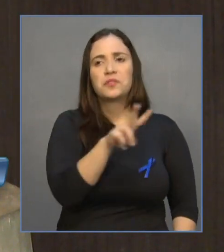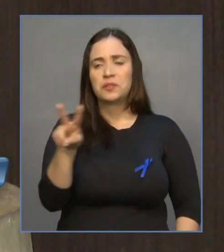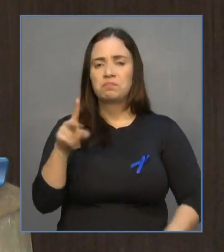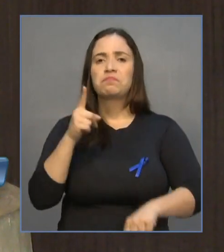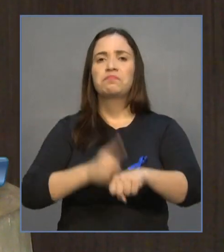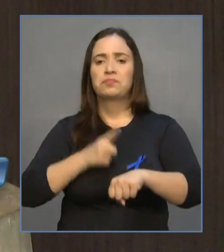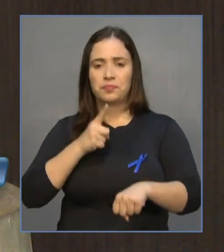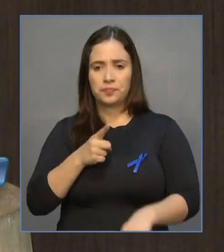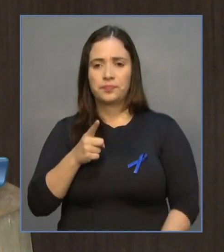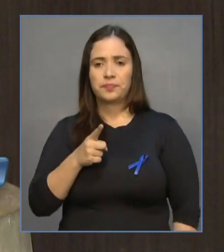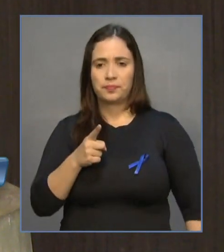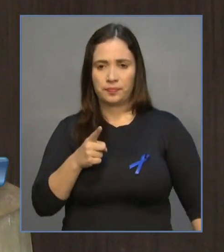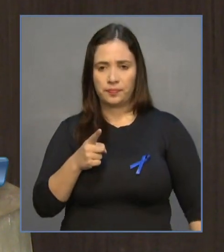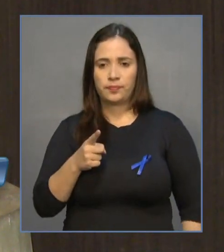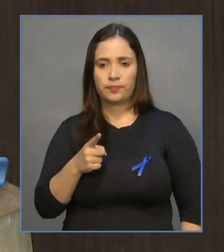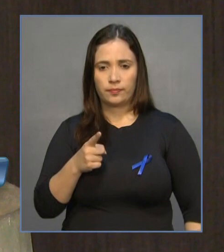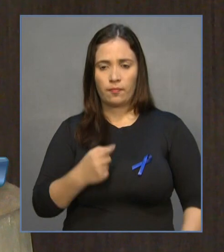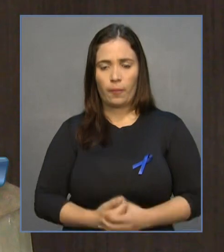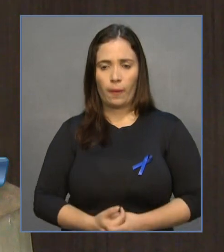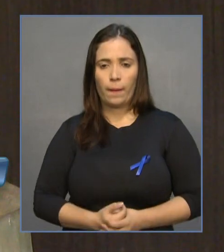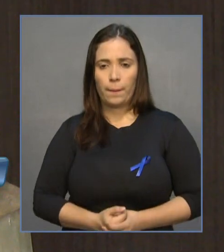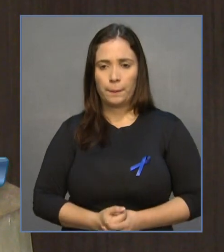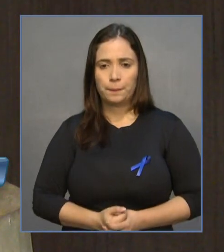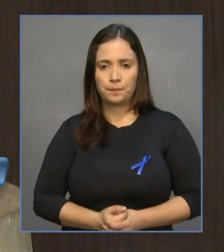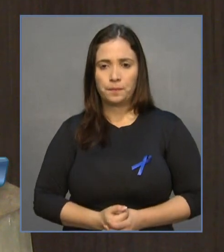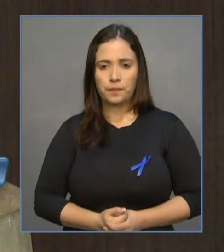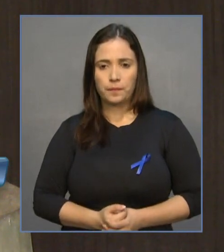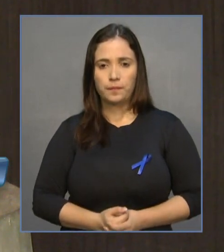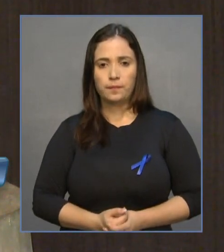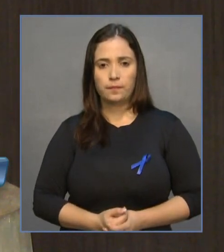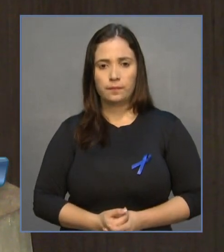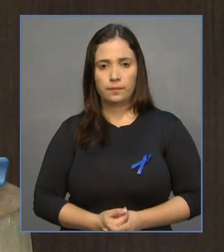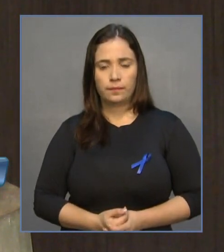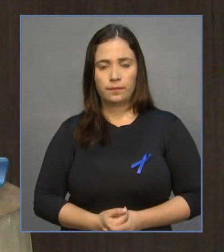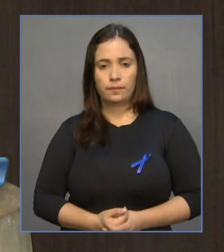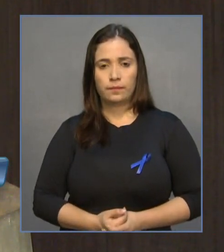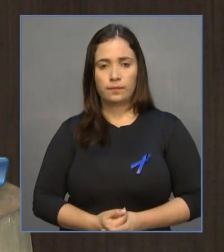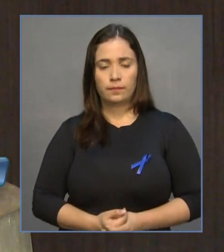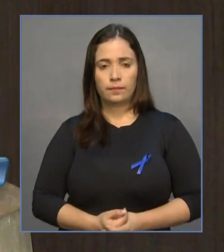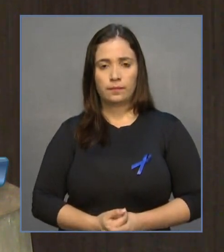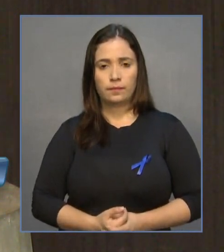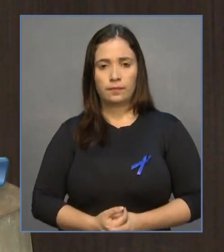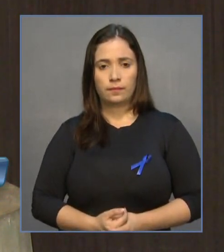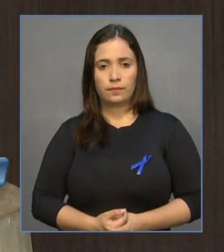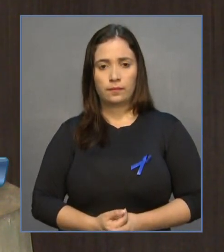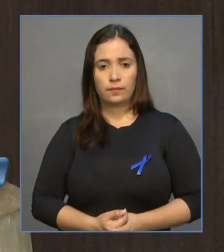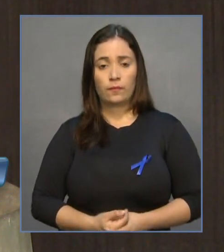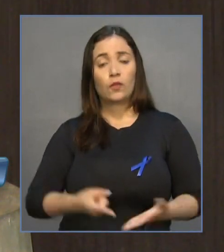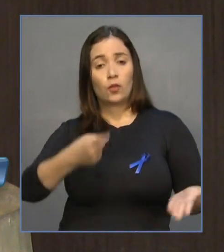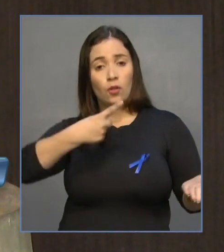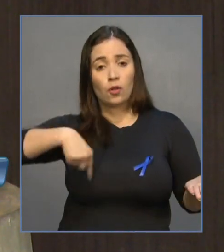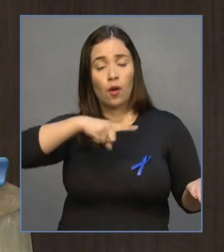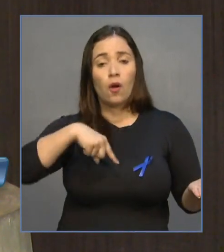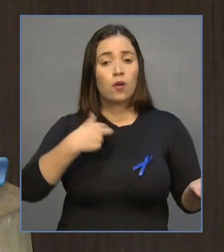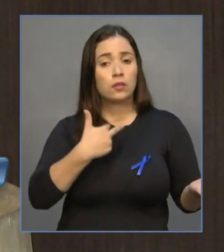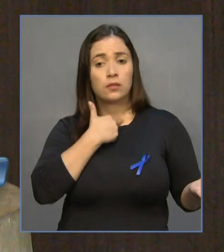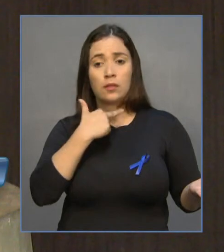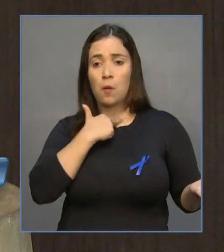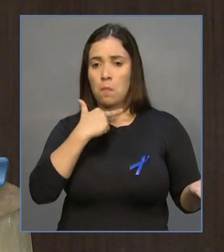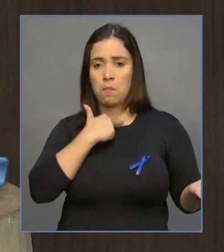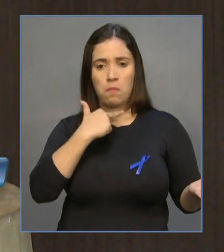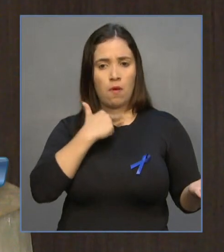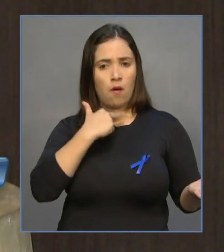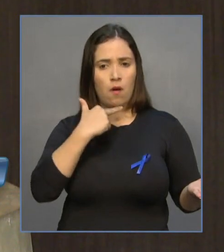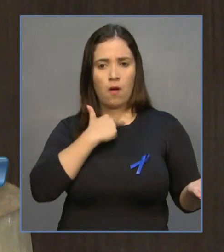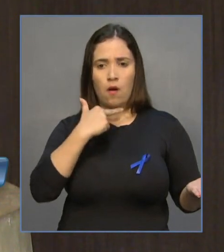de presenciar nesta audiência, nesse mandato que realizo. Nós não podemos